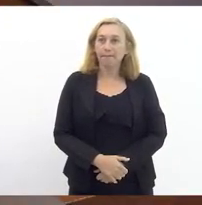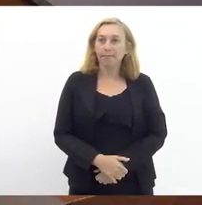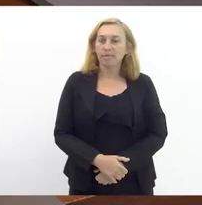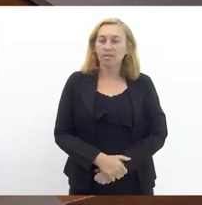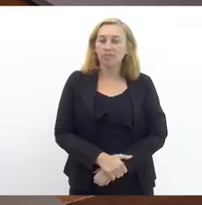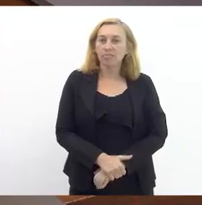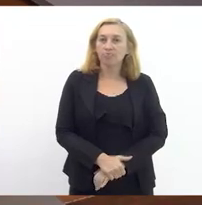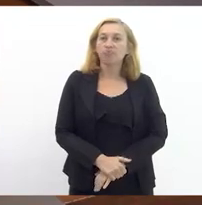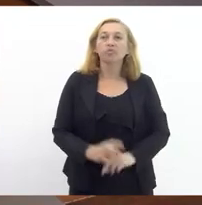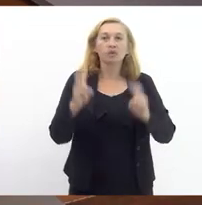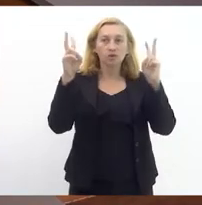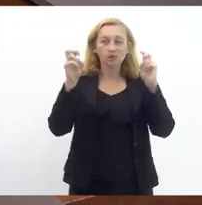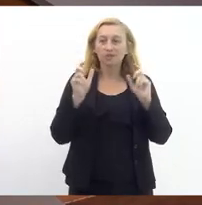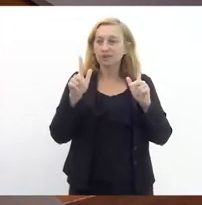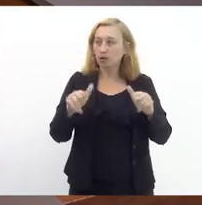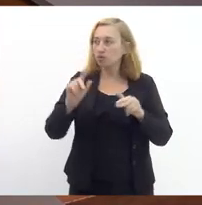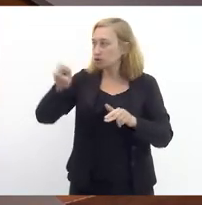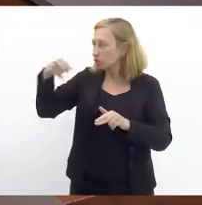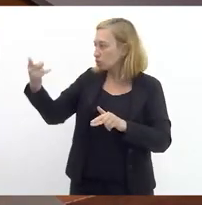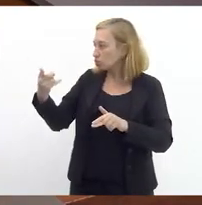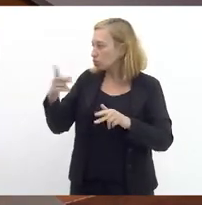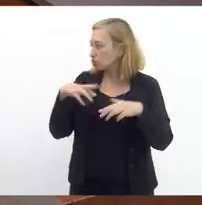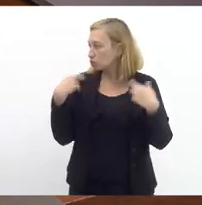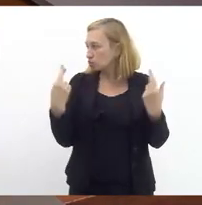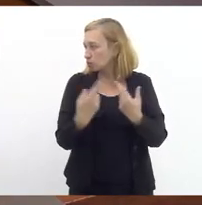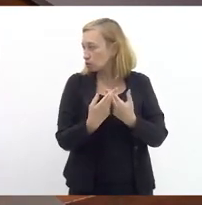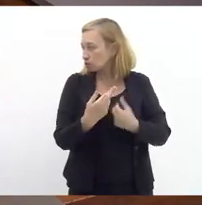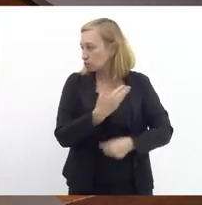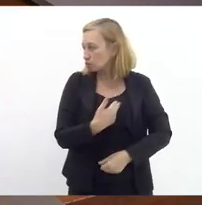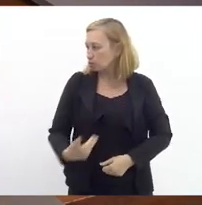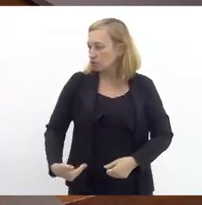O tema será o mesmo da próxima audiência pública, ok? A